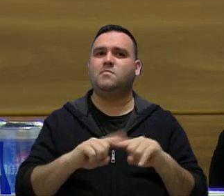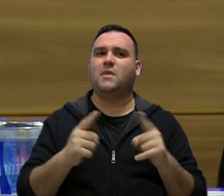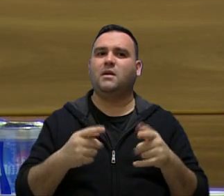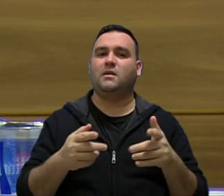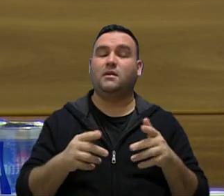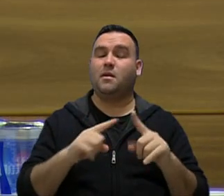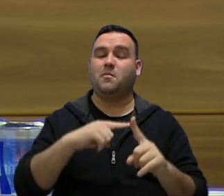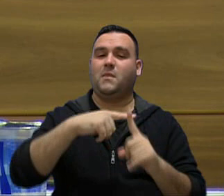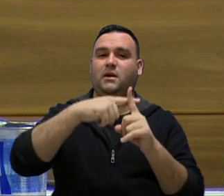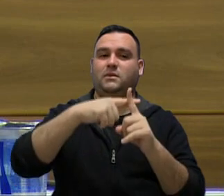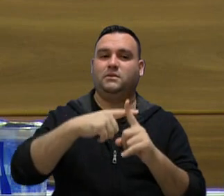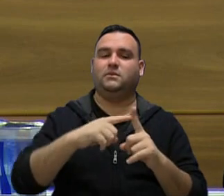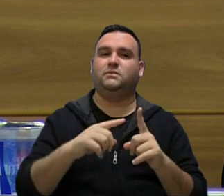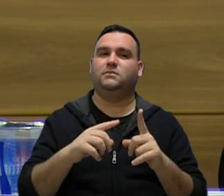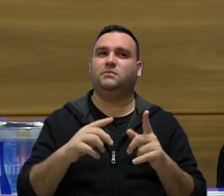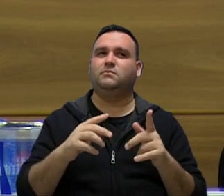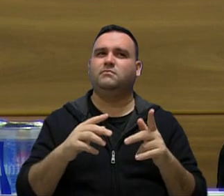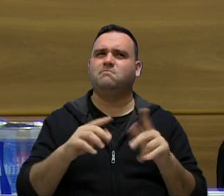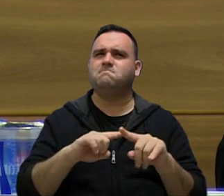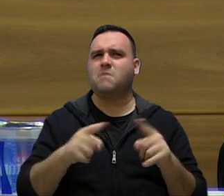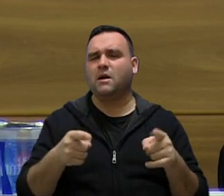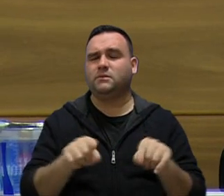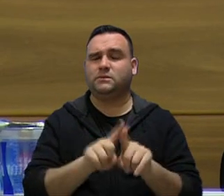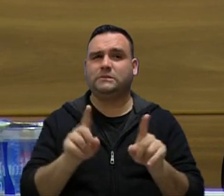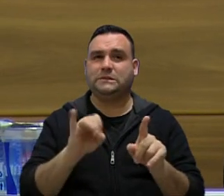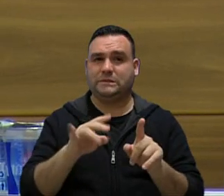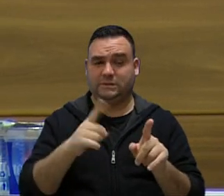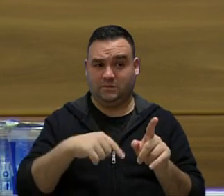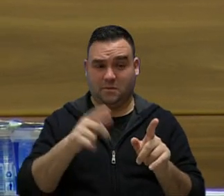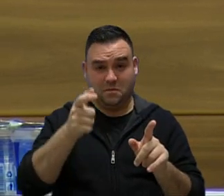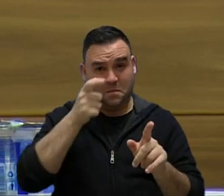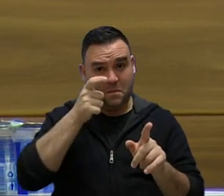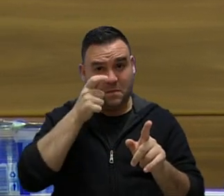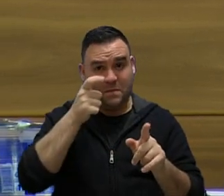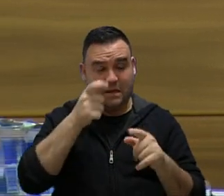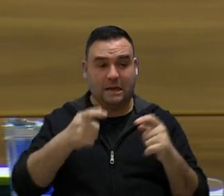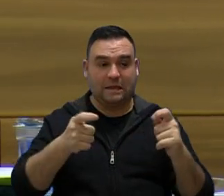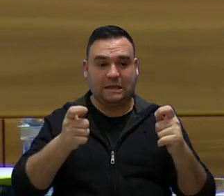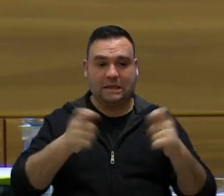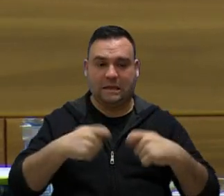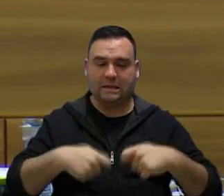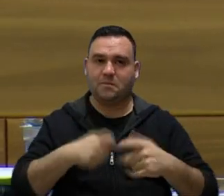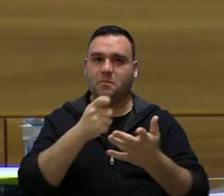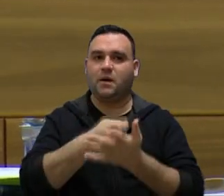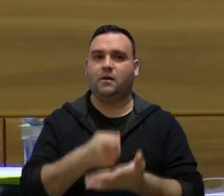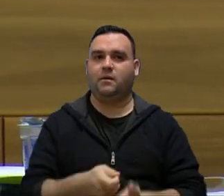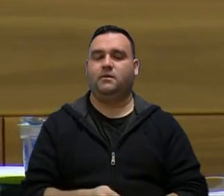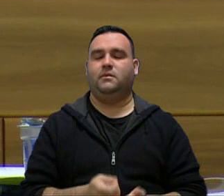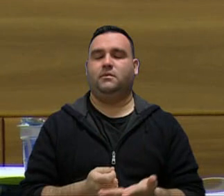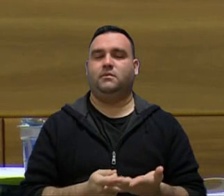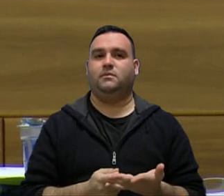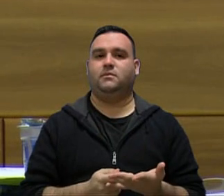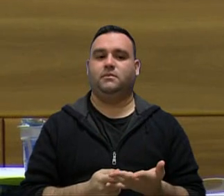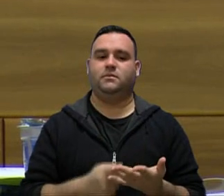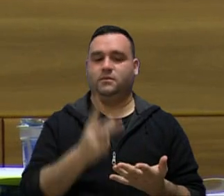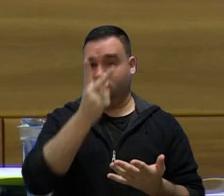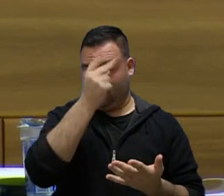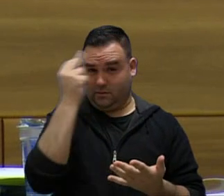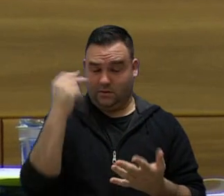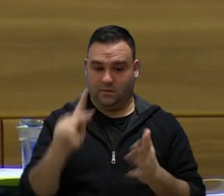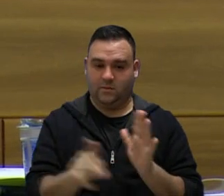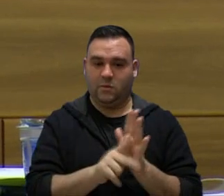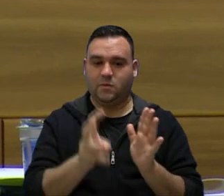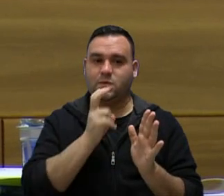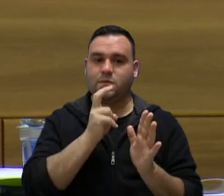é aliás a mais mas se o senhor foi verificar a capacidade de pagamento da prefeitura